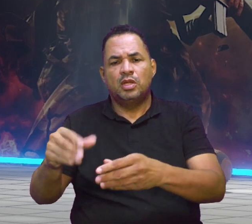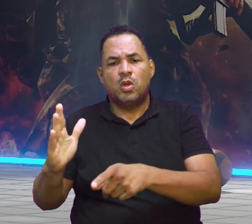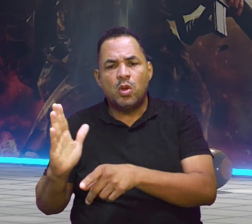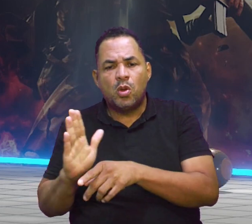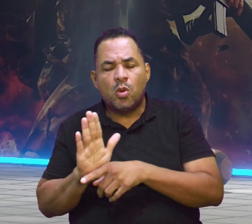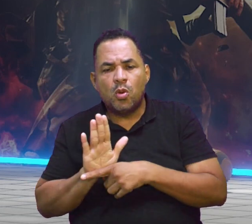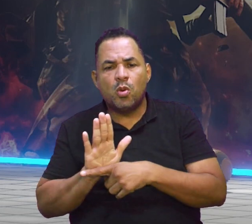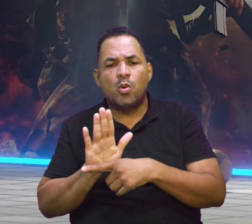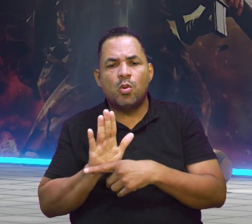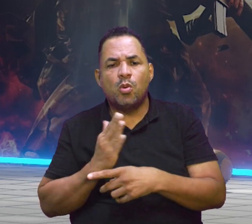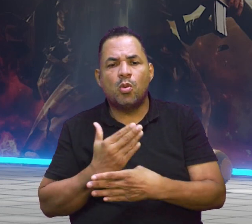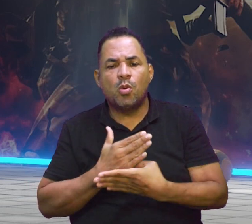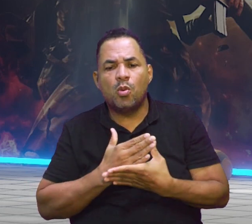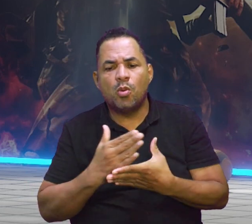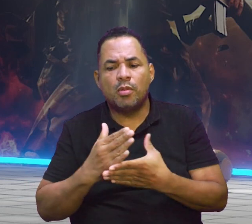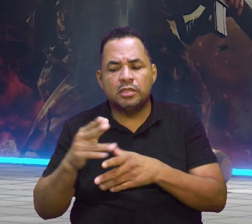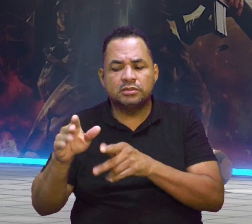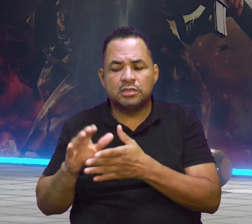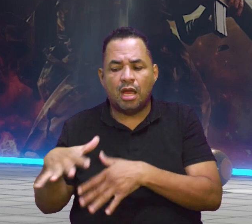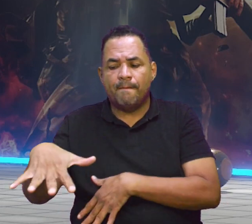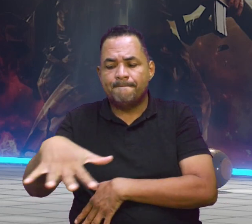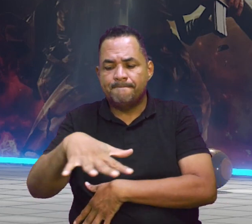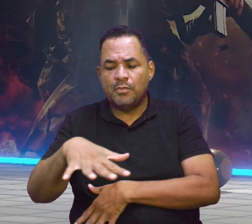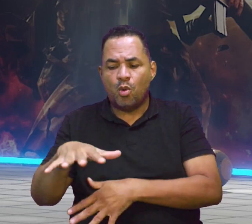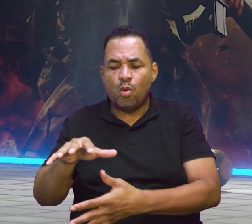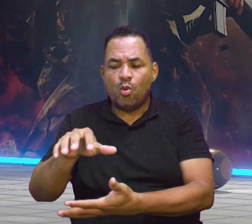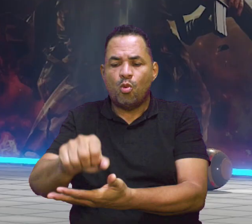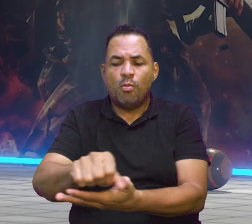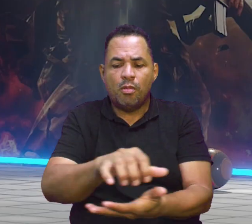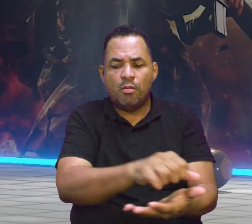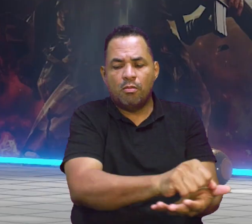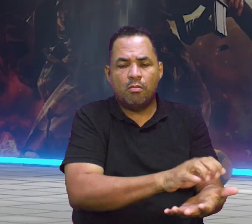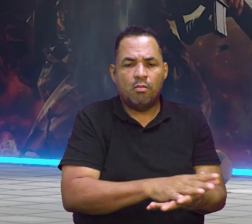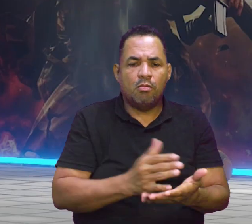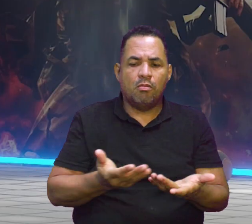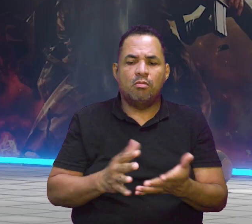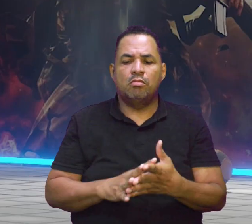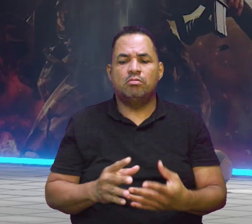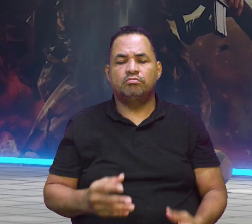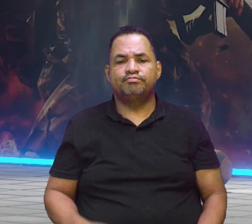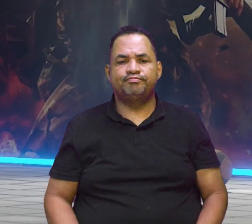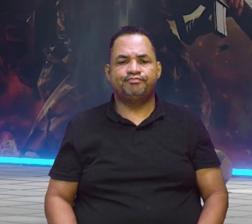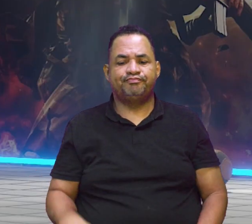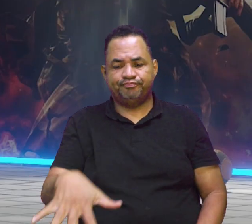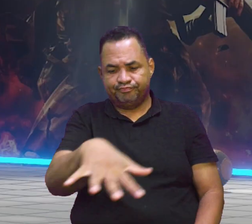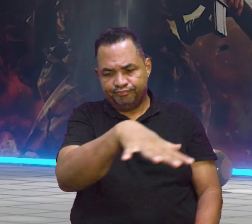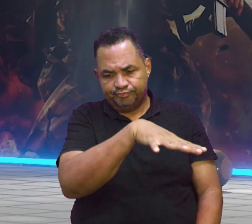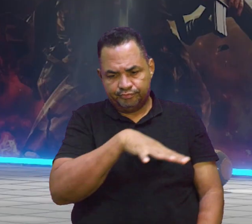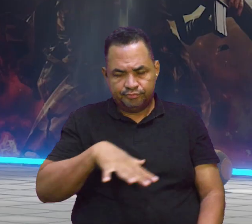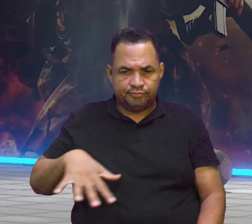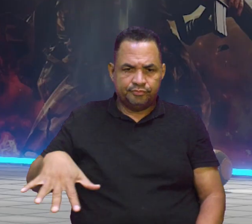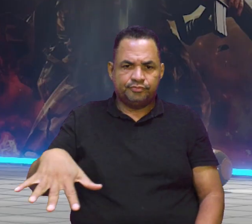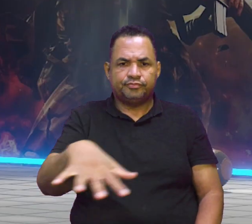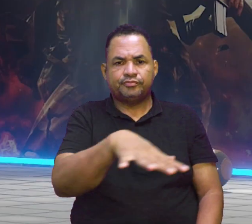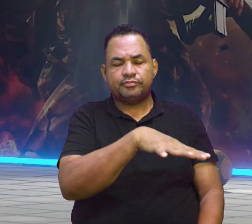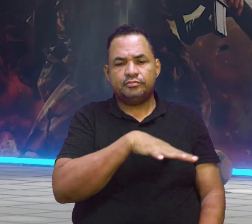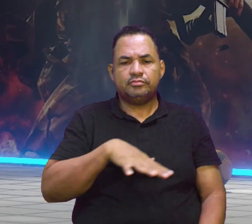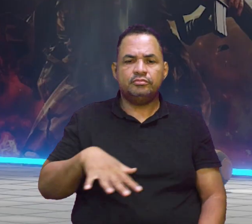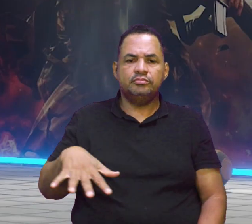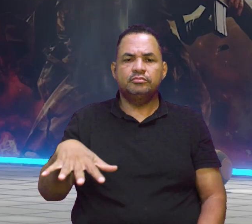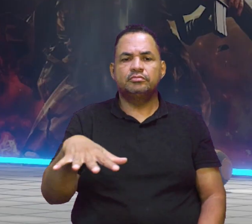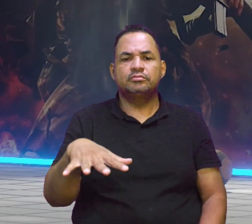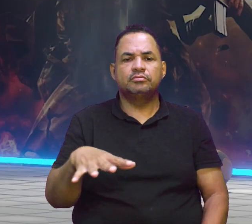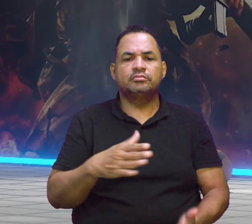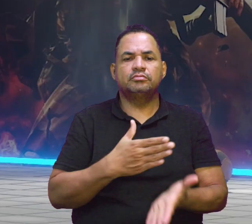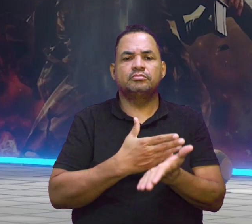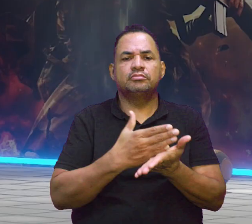a povoar esse local chamado de contestado. E lá nessa terra do contestado, vai começar a